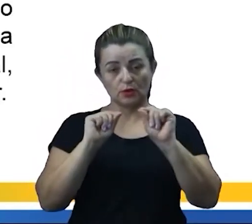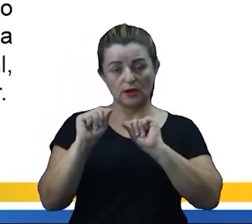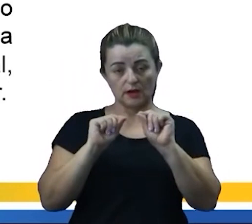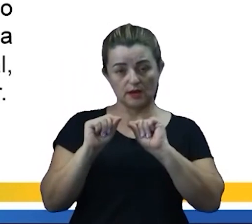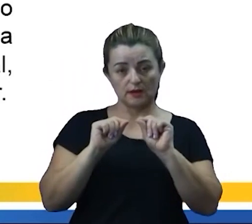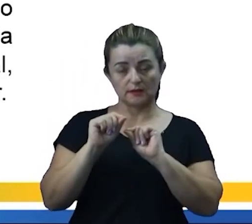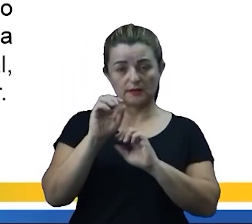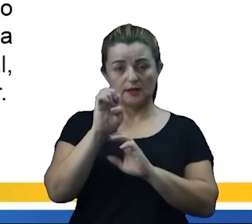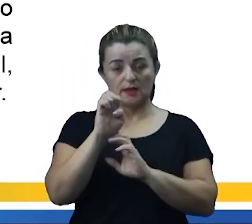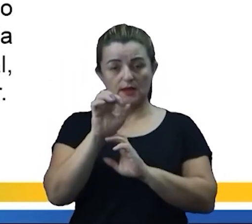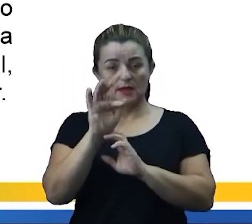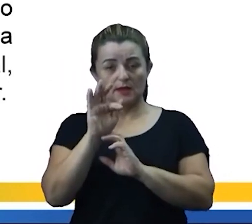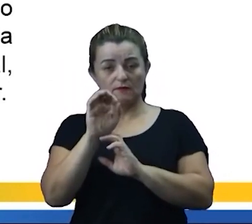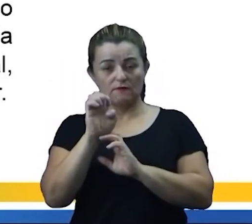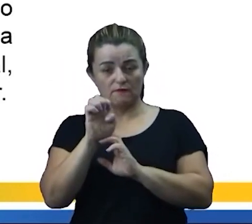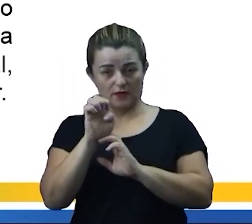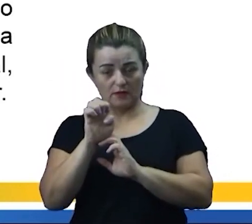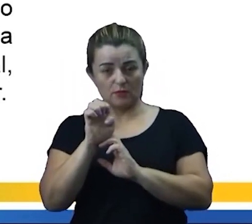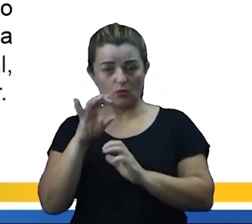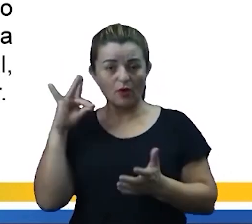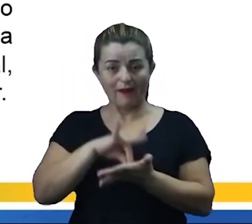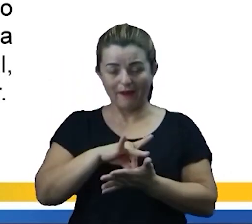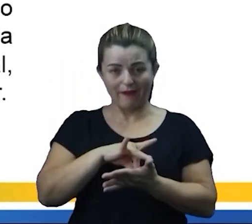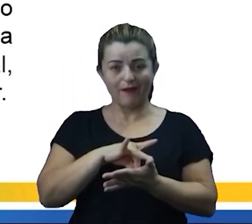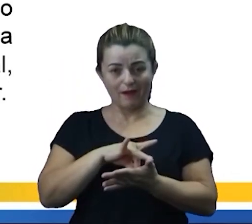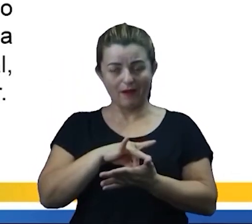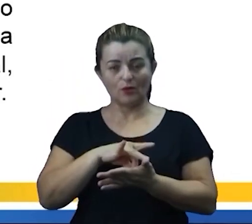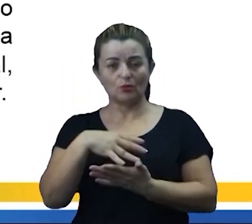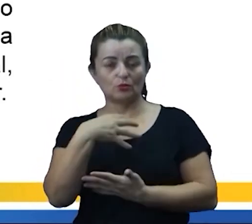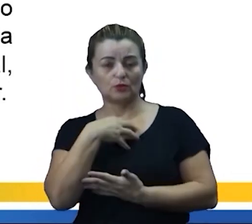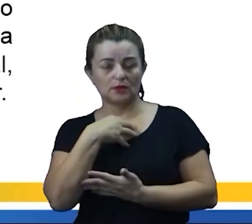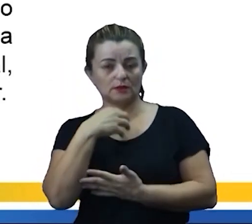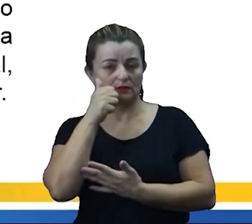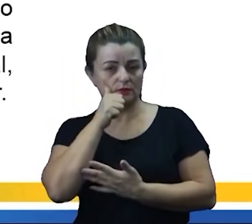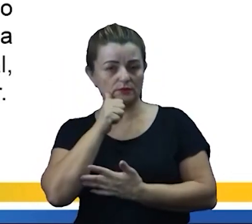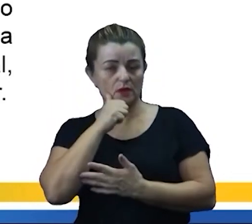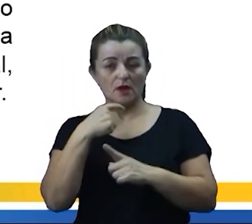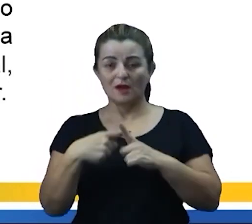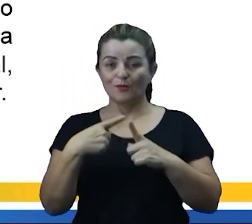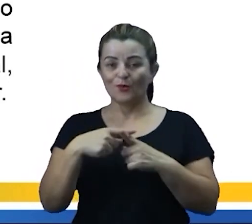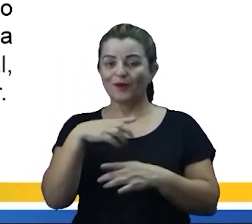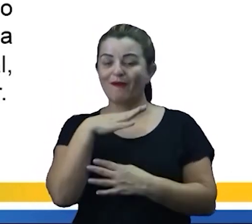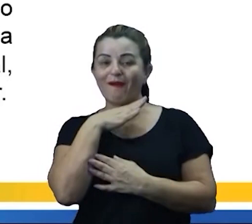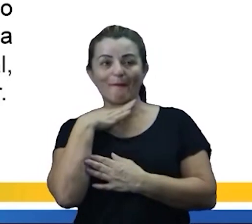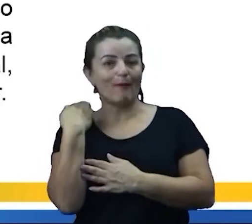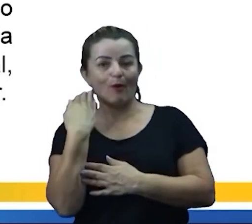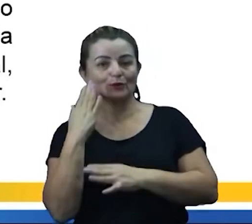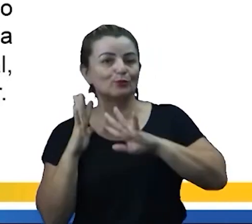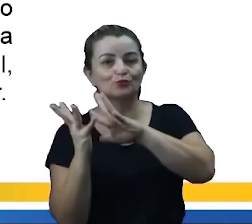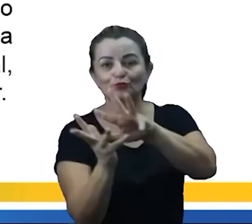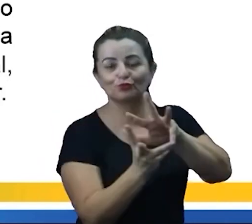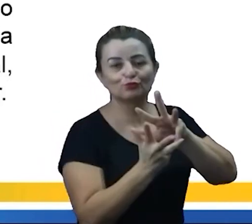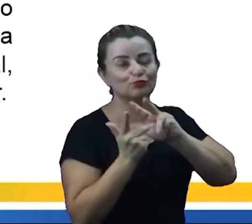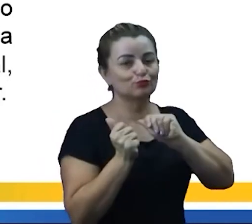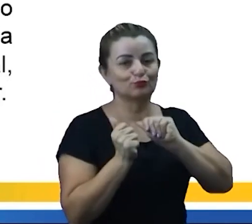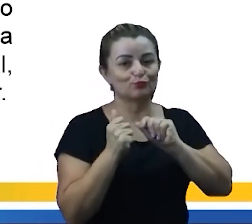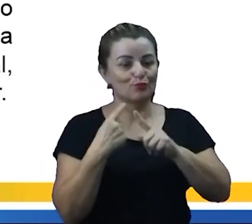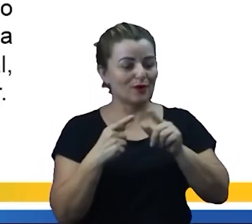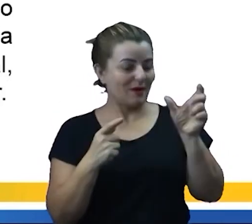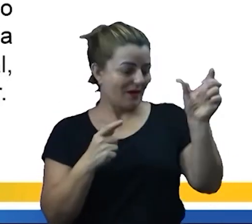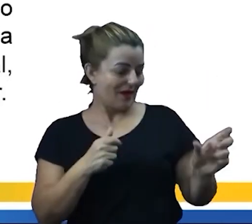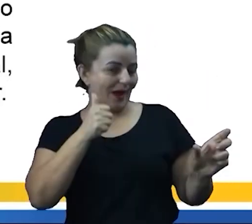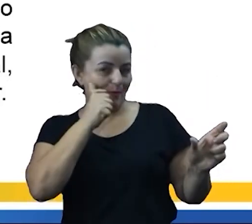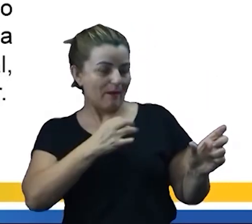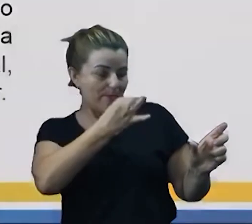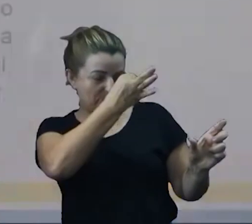da beleza feminina, pois para ele a morte é a lei universal, em que nem sequer a mulher mais